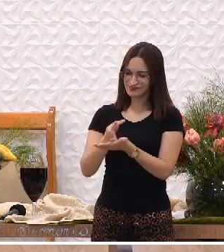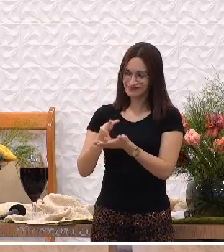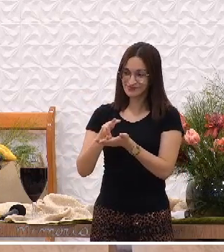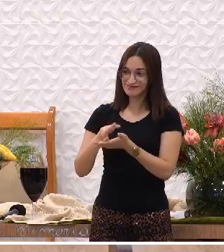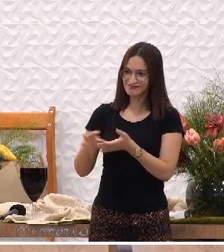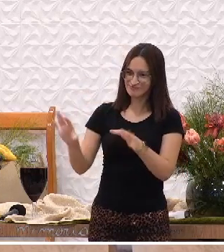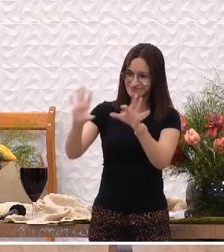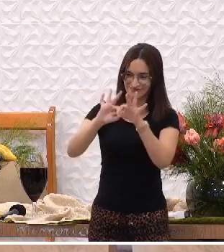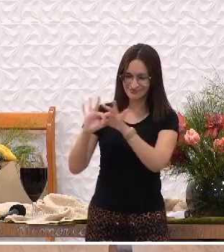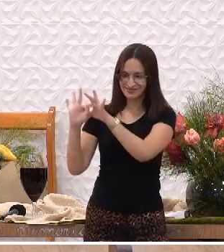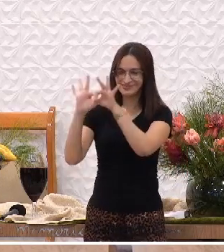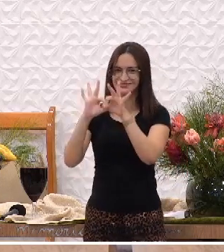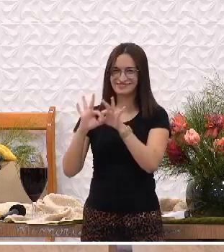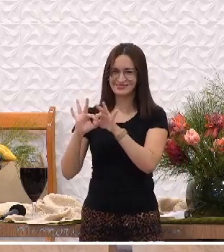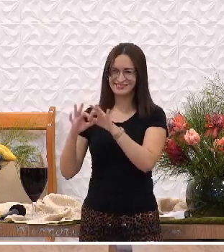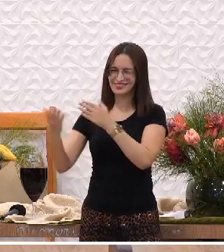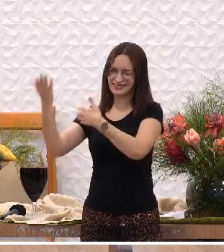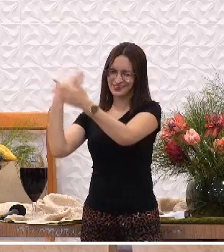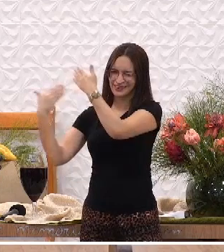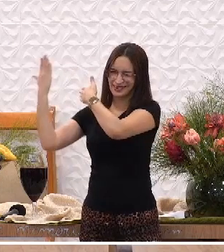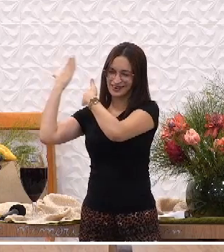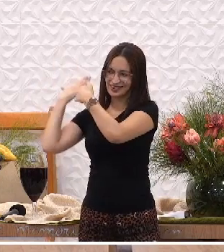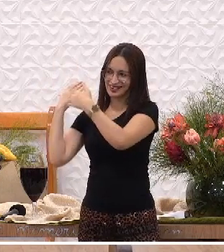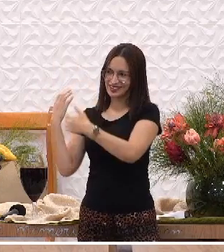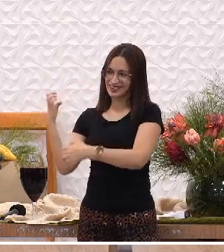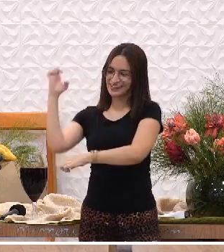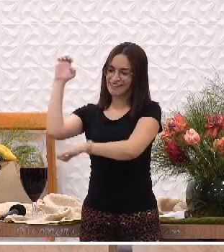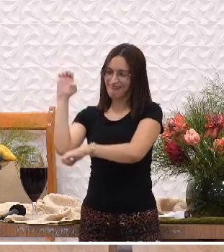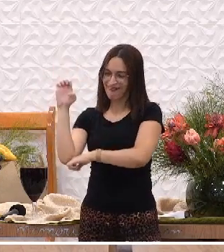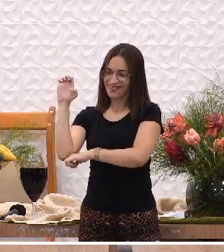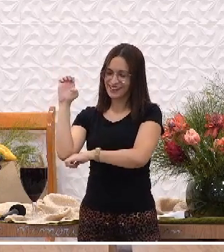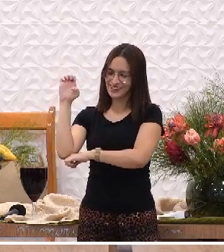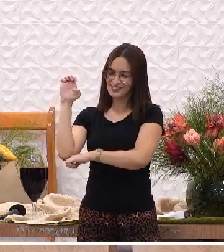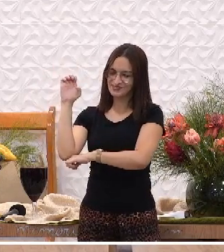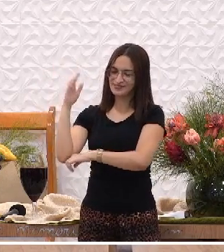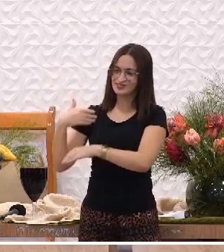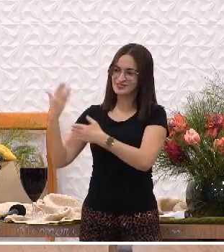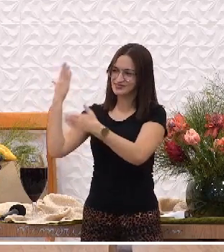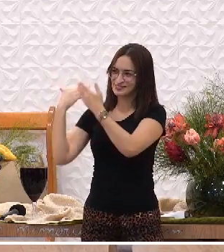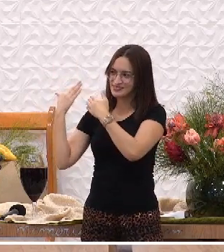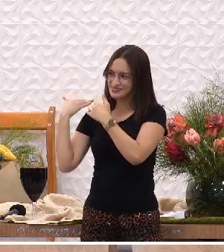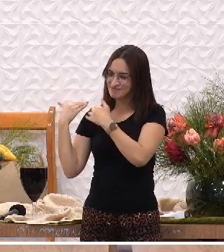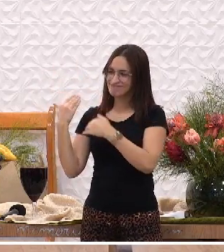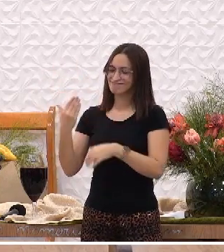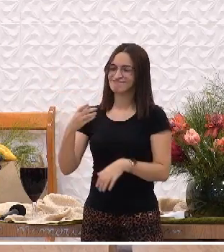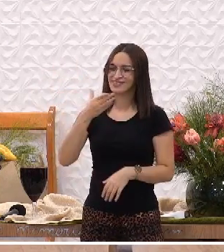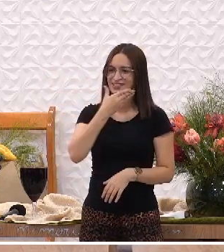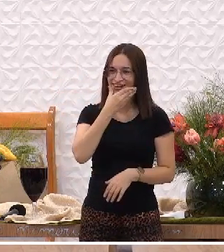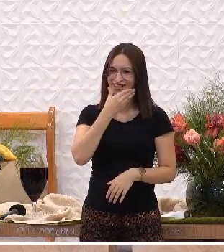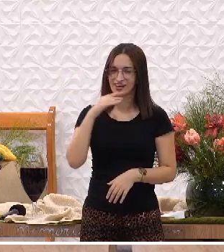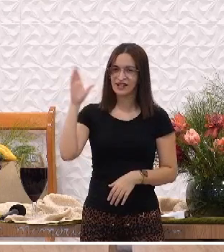povo, desde o Éden, né? Quando Ele disse que vai providenciar um filho de mulher que vai pisar a cabeça da serpente, né? Que é